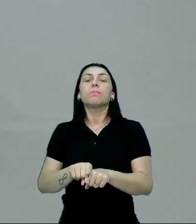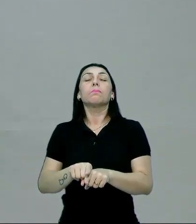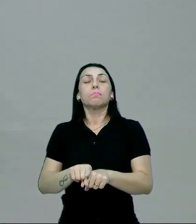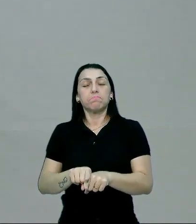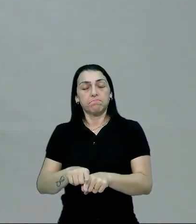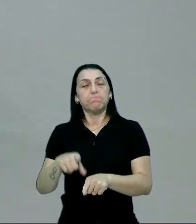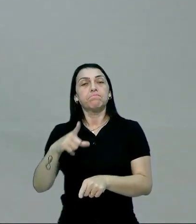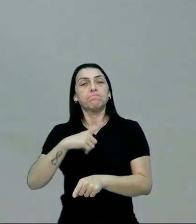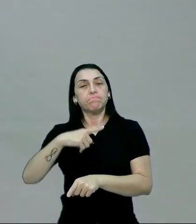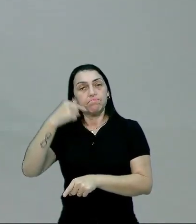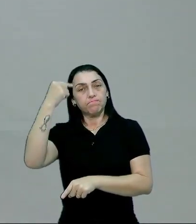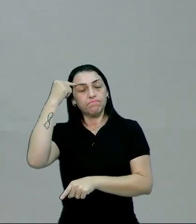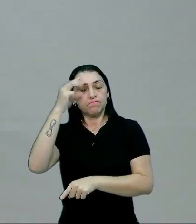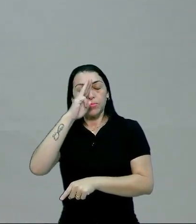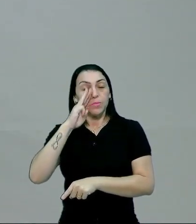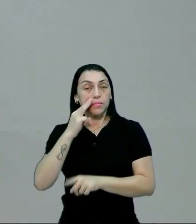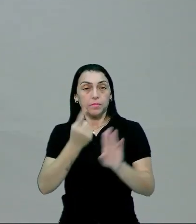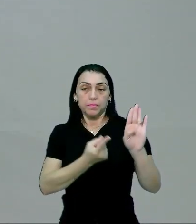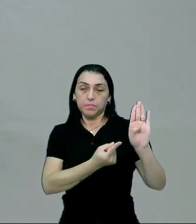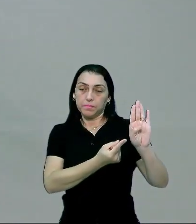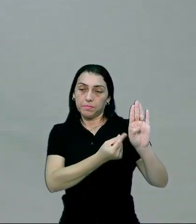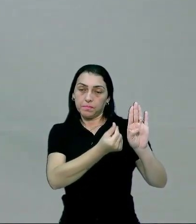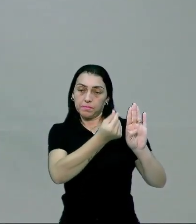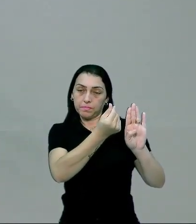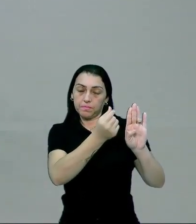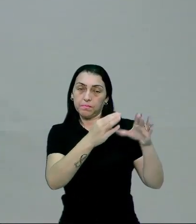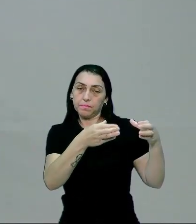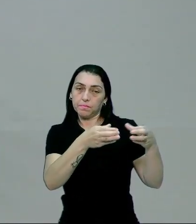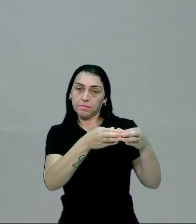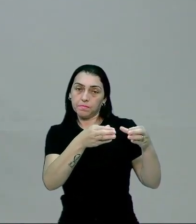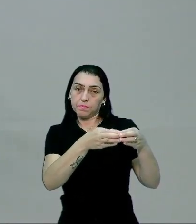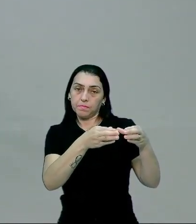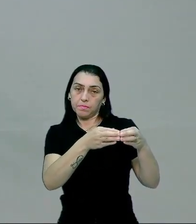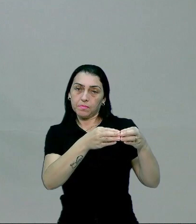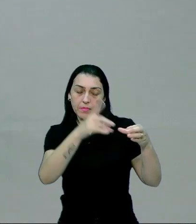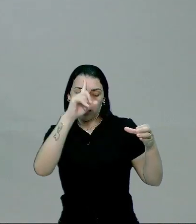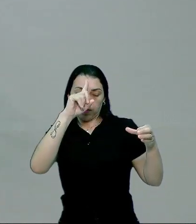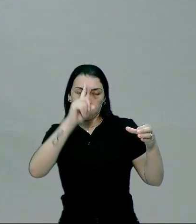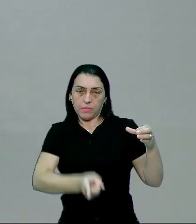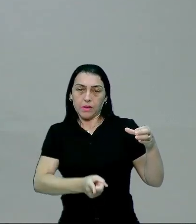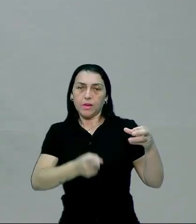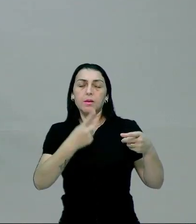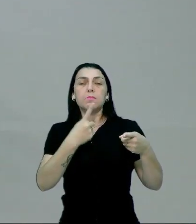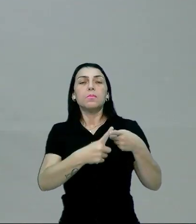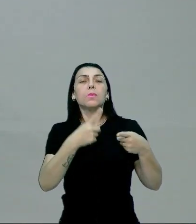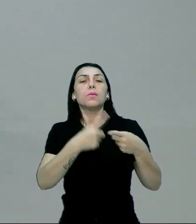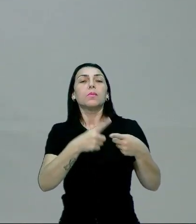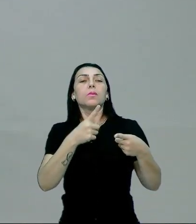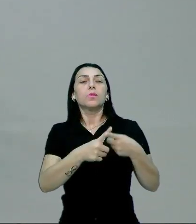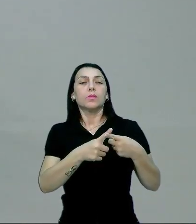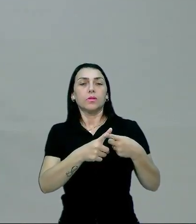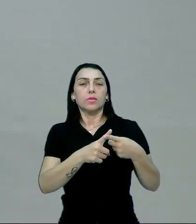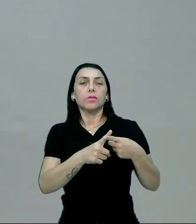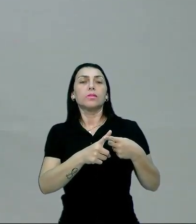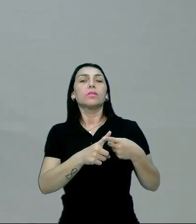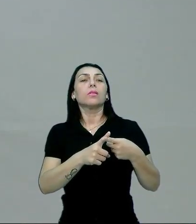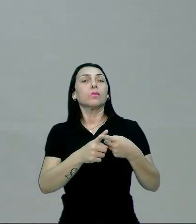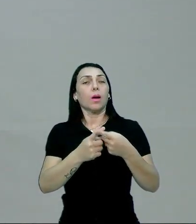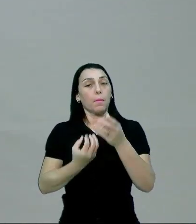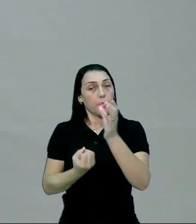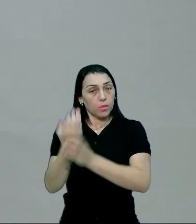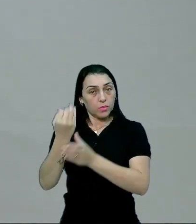Karl Marx. A burguesia, ela é a classe dominante porque ela é a detentora dos